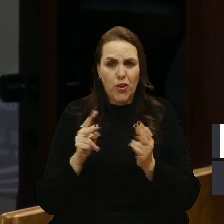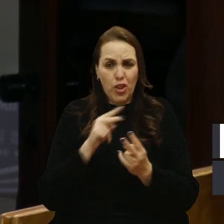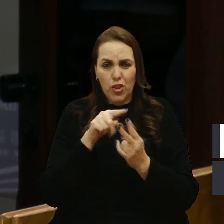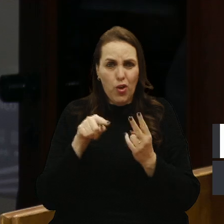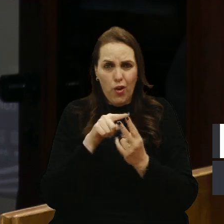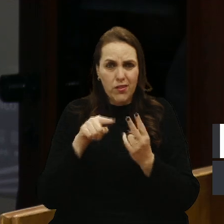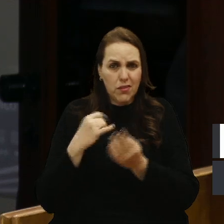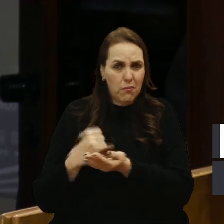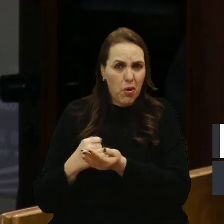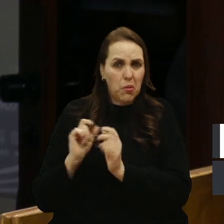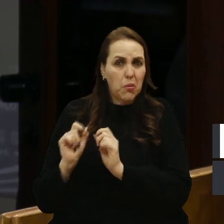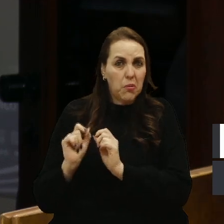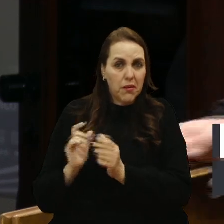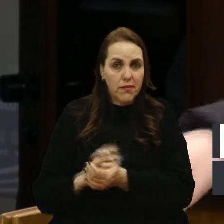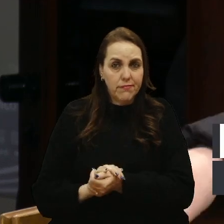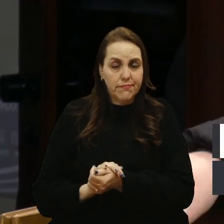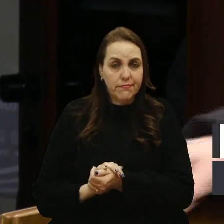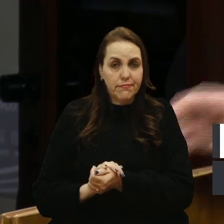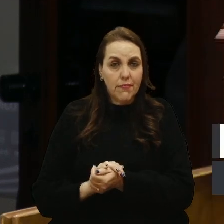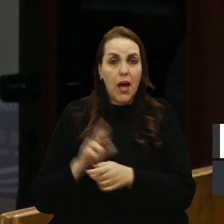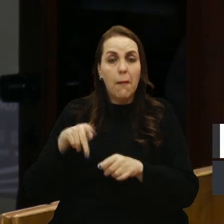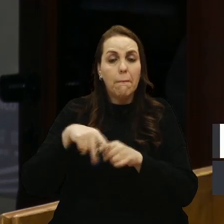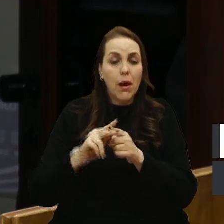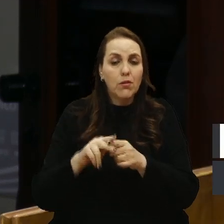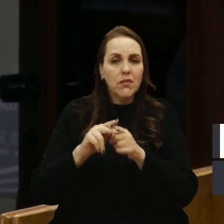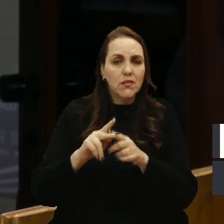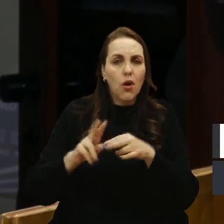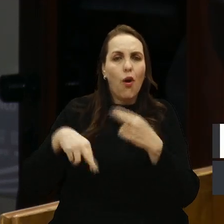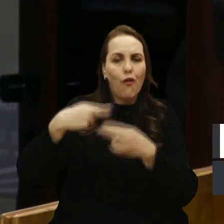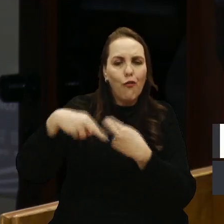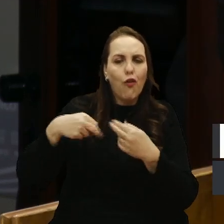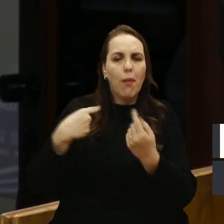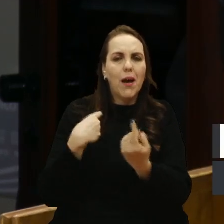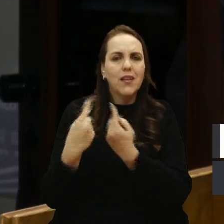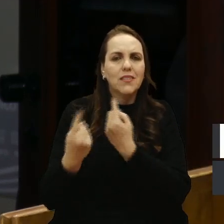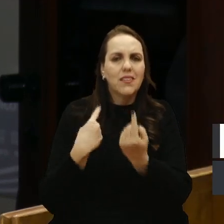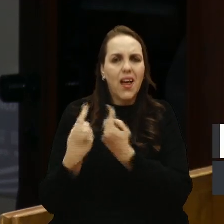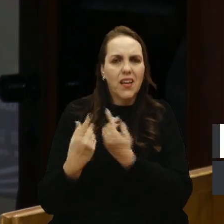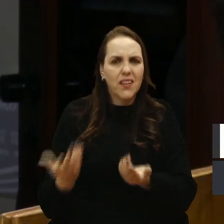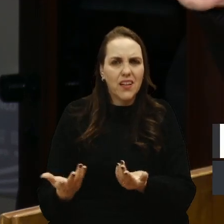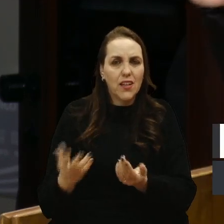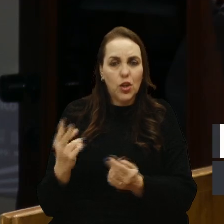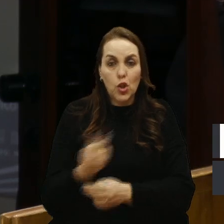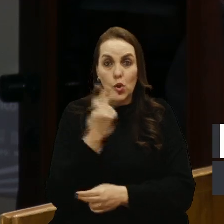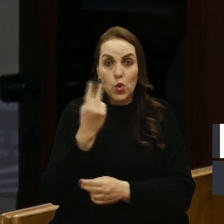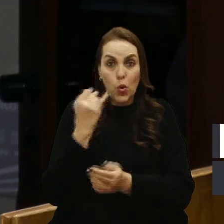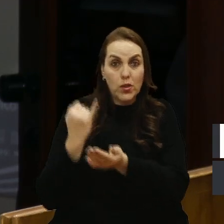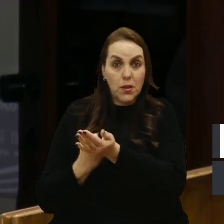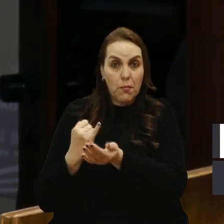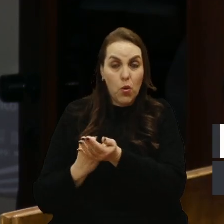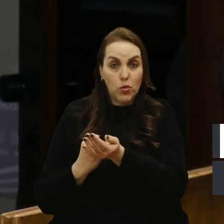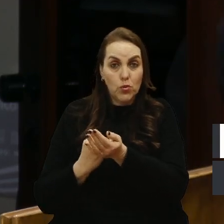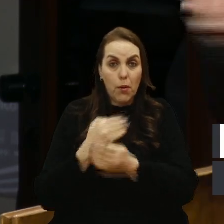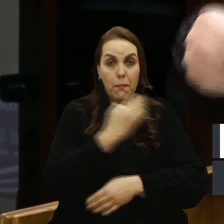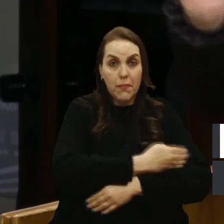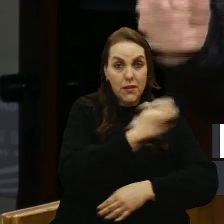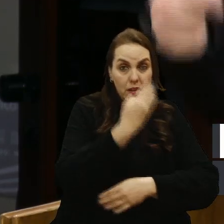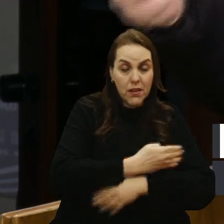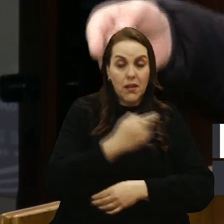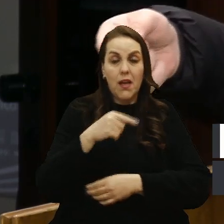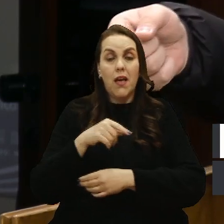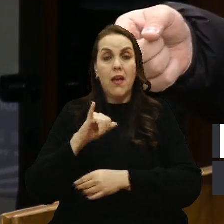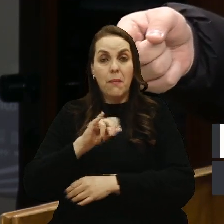quê? É a manutenção de estradas. Então nós temos 2 impostos, o pedágio e o IPVA, sendo pagos para a